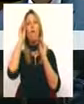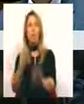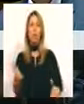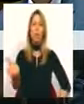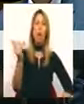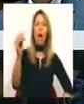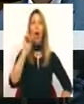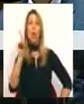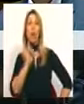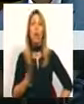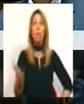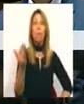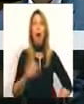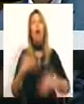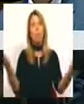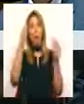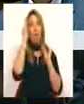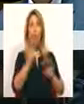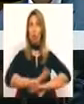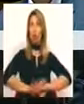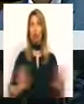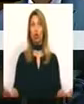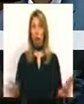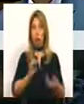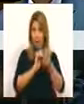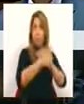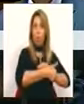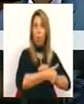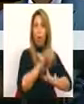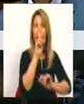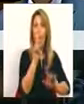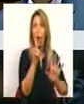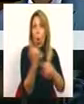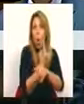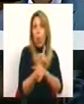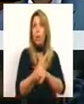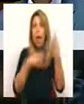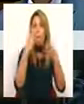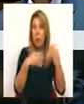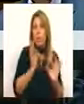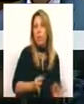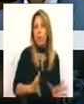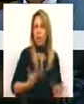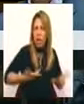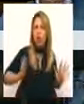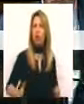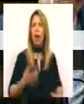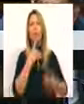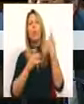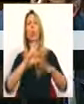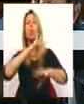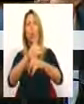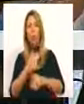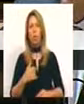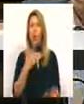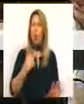tiveram formação, entretanto, para corrigir essas suas fragilidades? Sr. Ministro, faço-lhe outra pergunta, para não dizer que é politiquice e aproveitamento